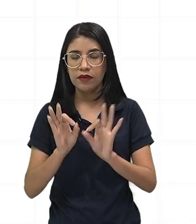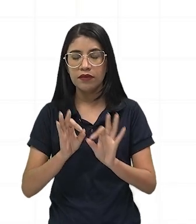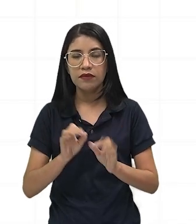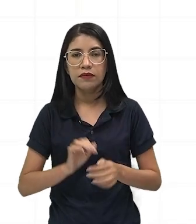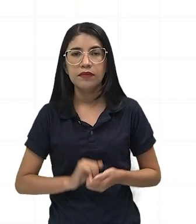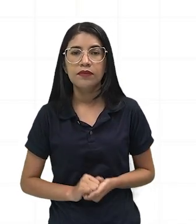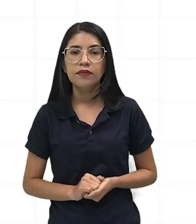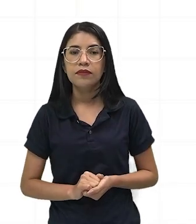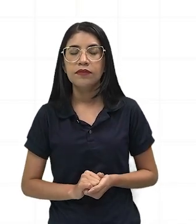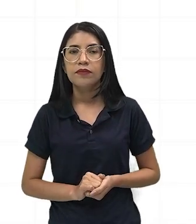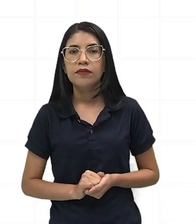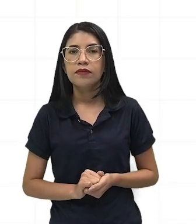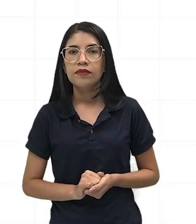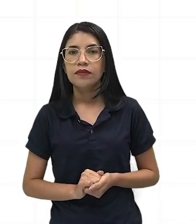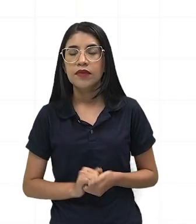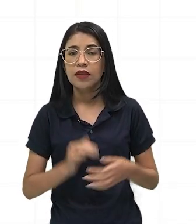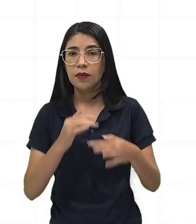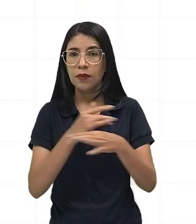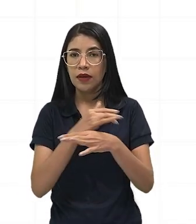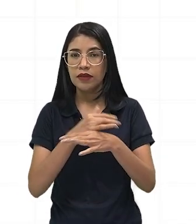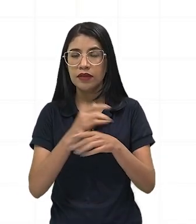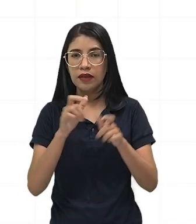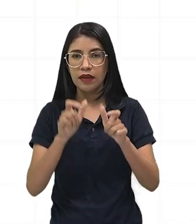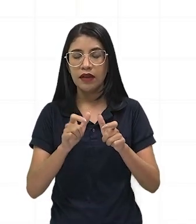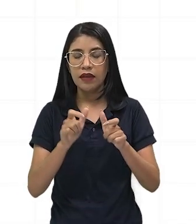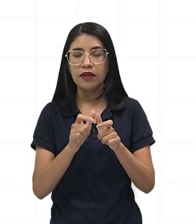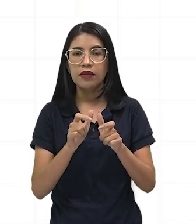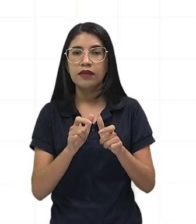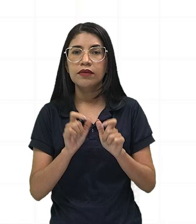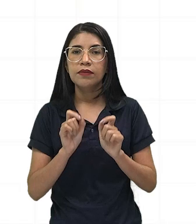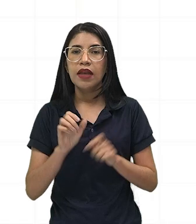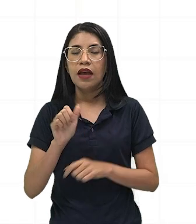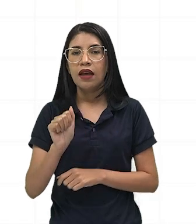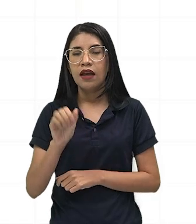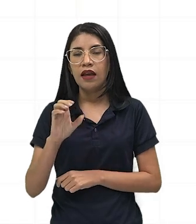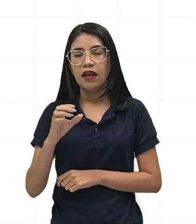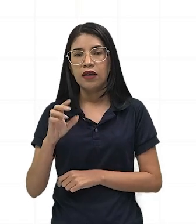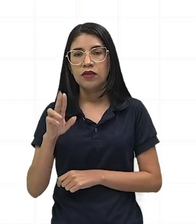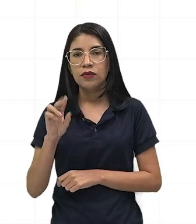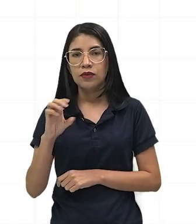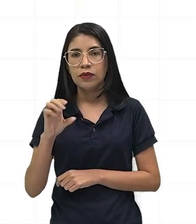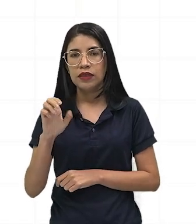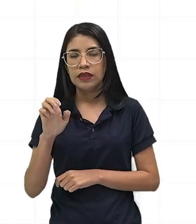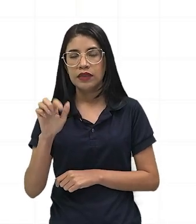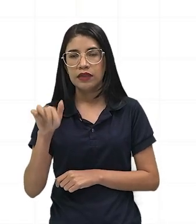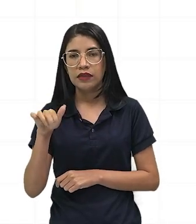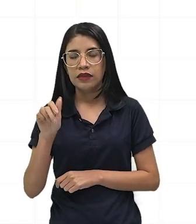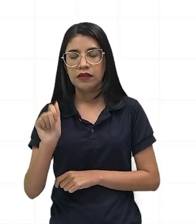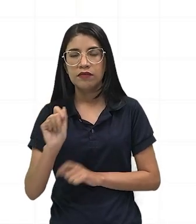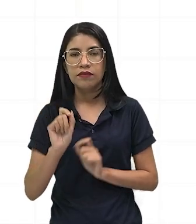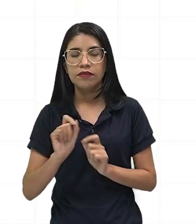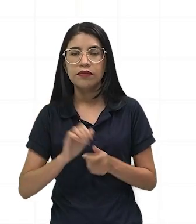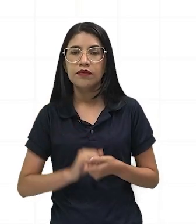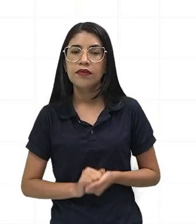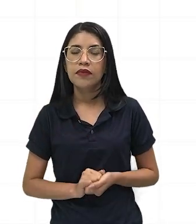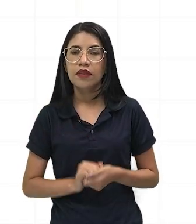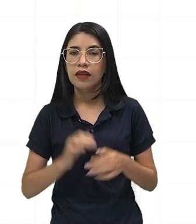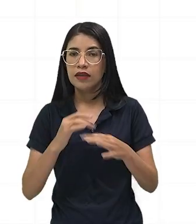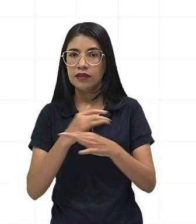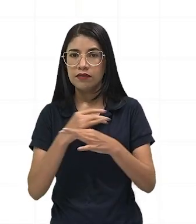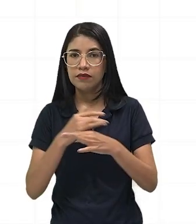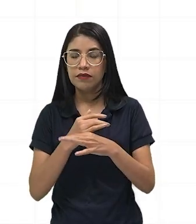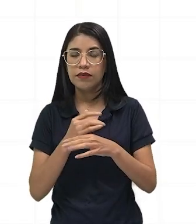Então a cidade aí, né, a nossa cidade fictícia chamada de Açucena, e agora nós estamos com,